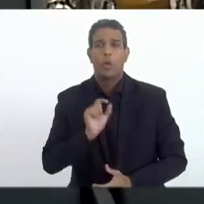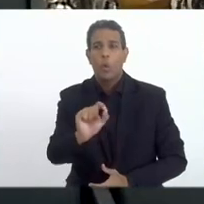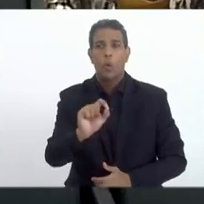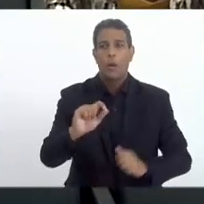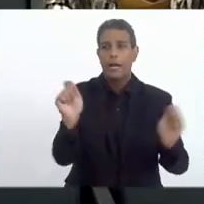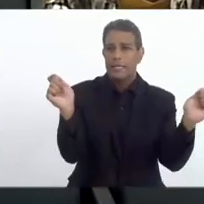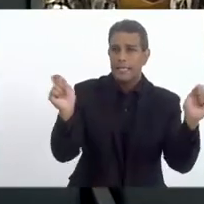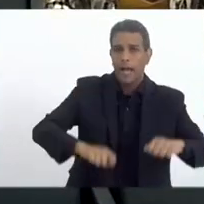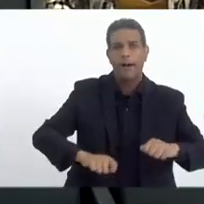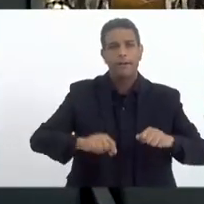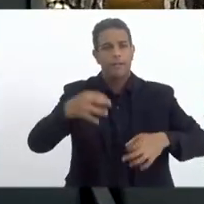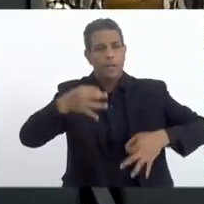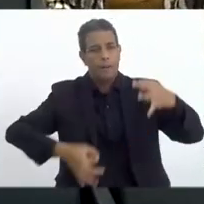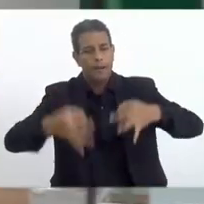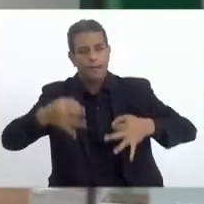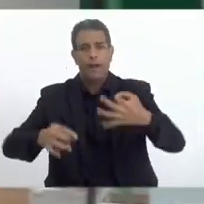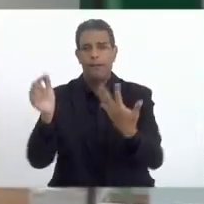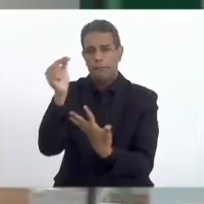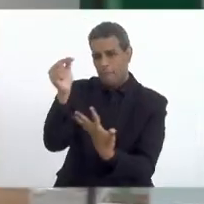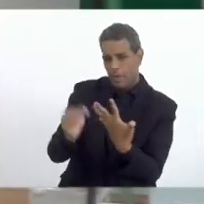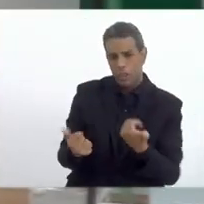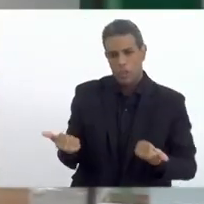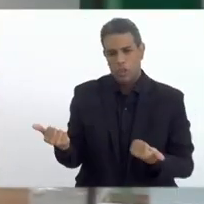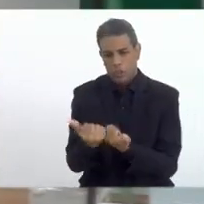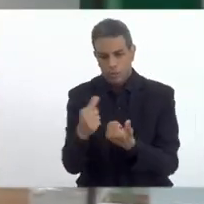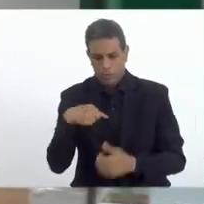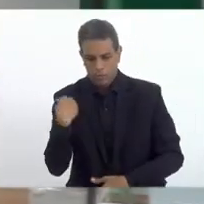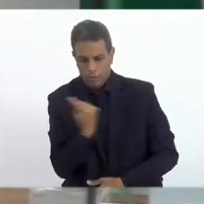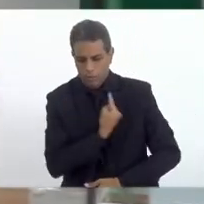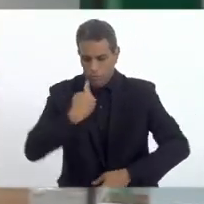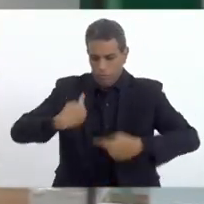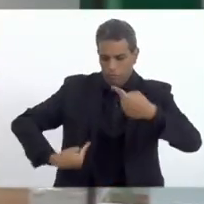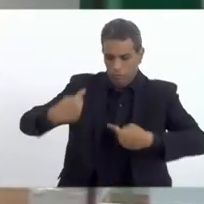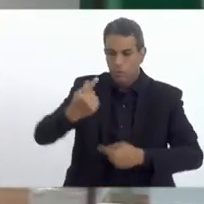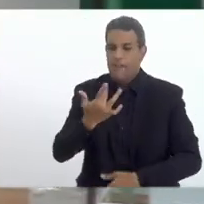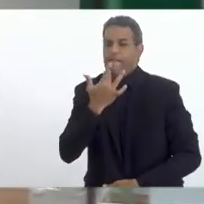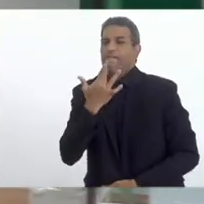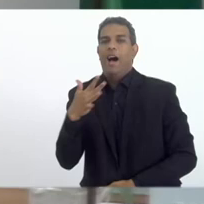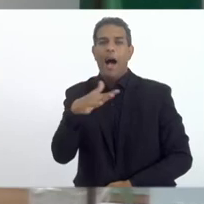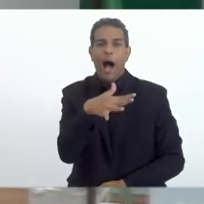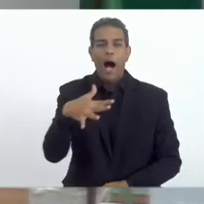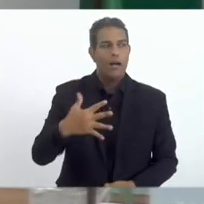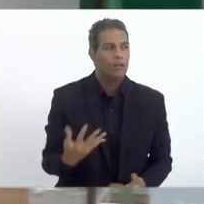certa ponderação, porque para nós deputados é fácil